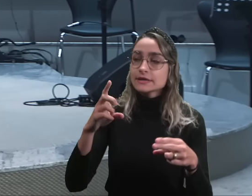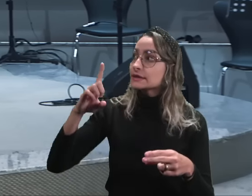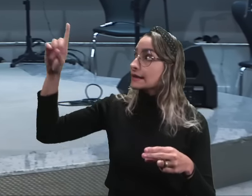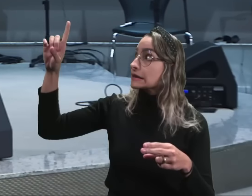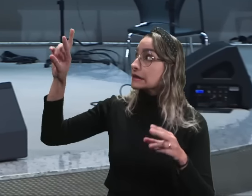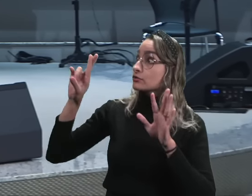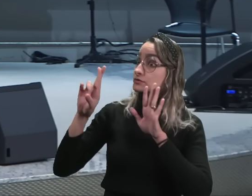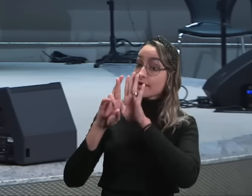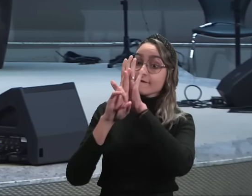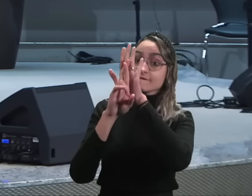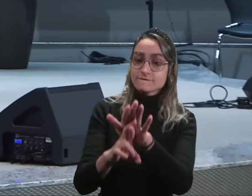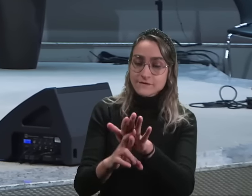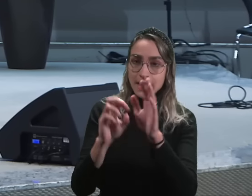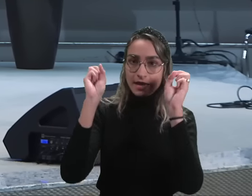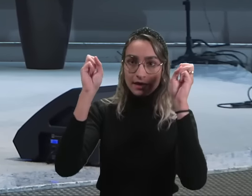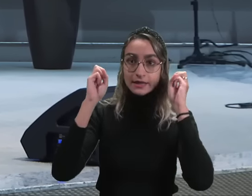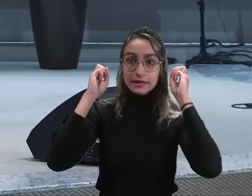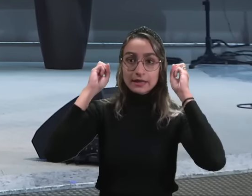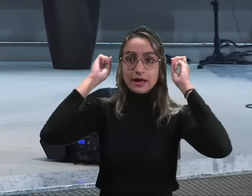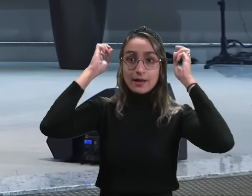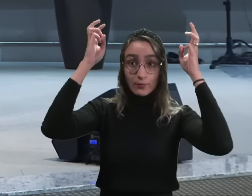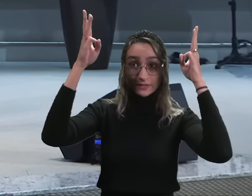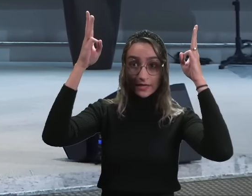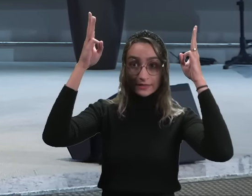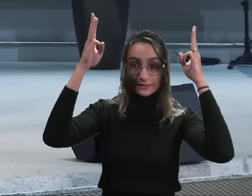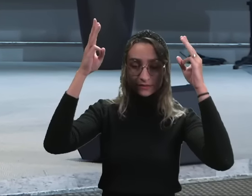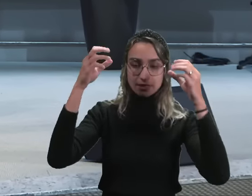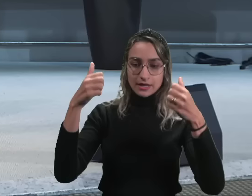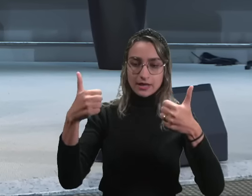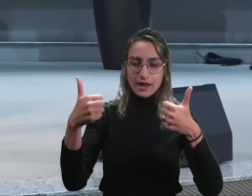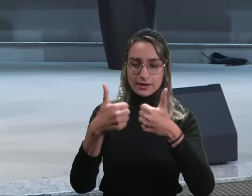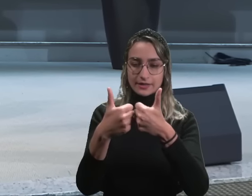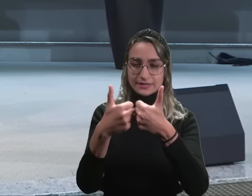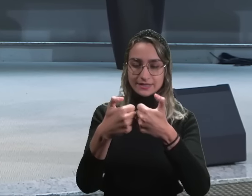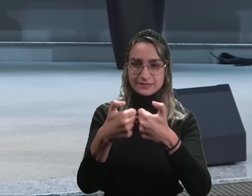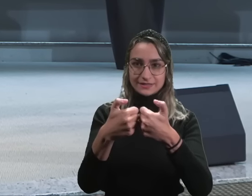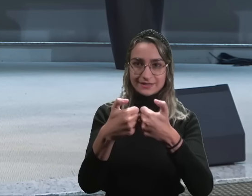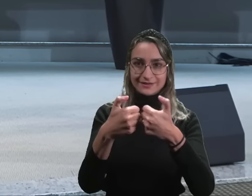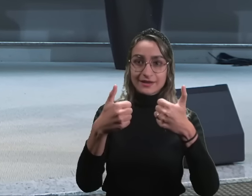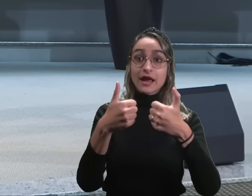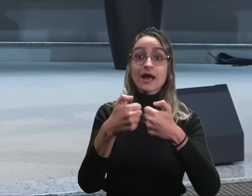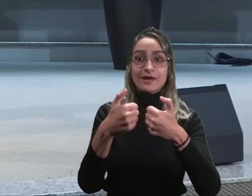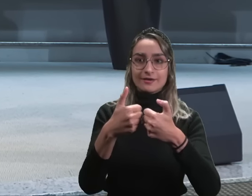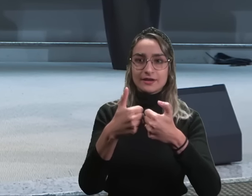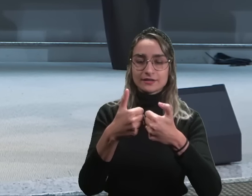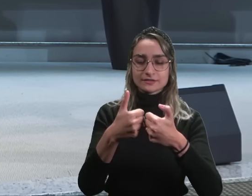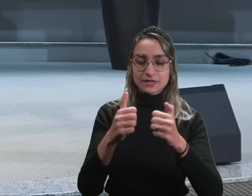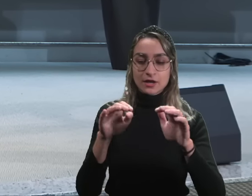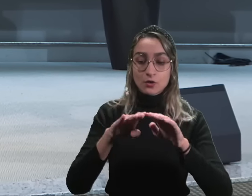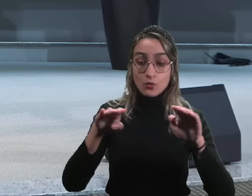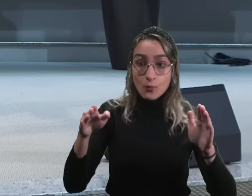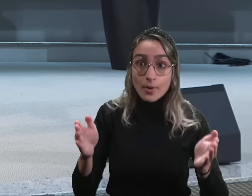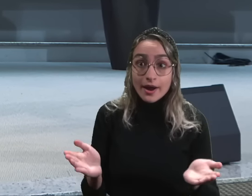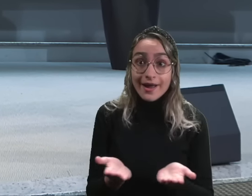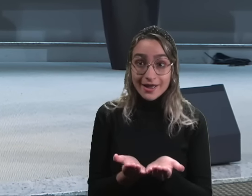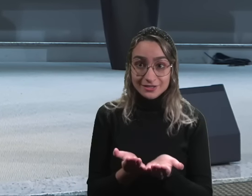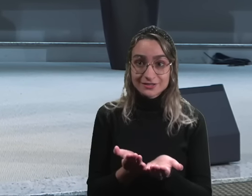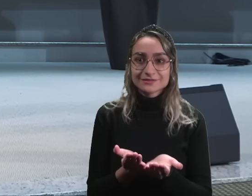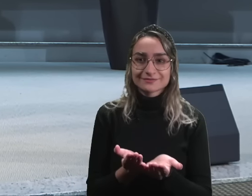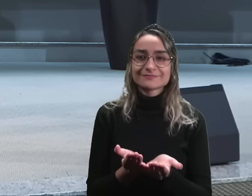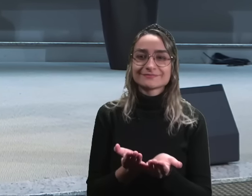é a arca da aliança e nós encontramos isso em Êxodo capítulo